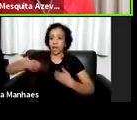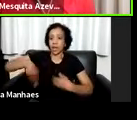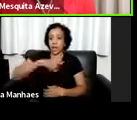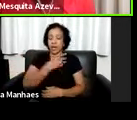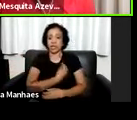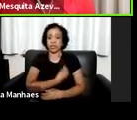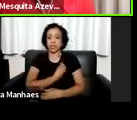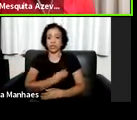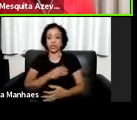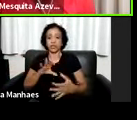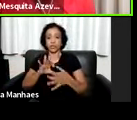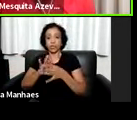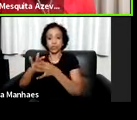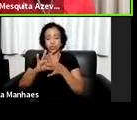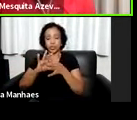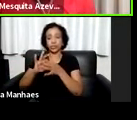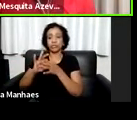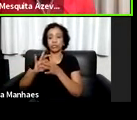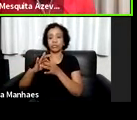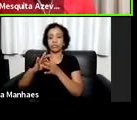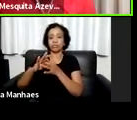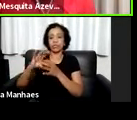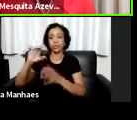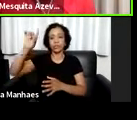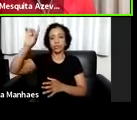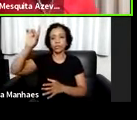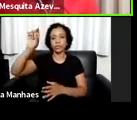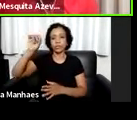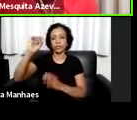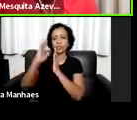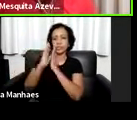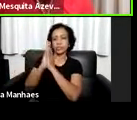estar conectados em oração, constantemente.